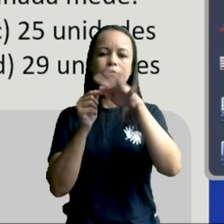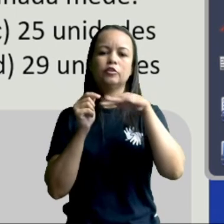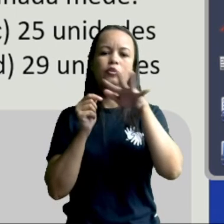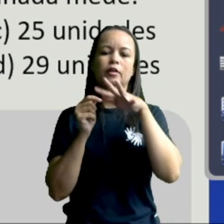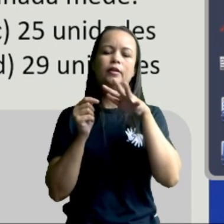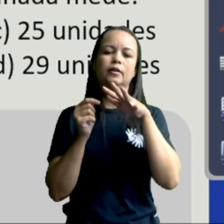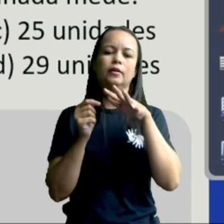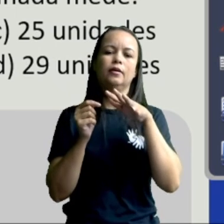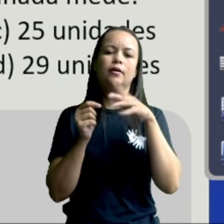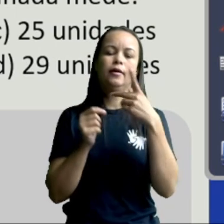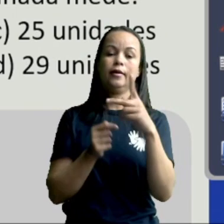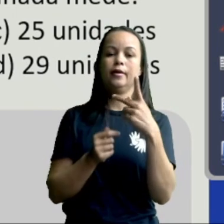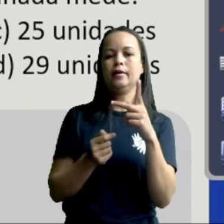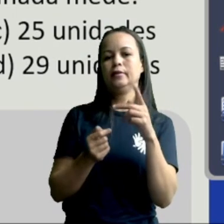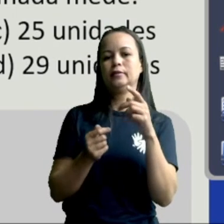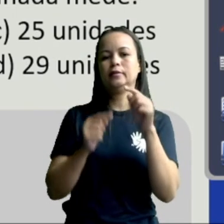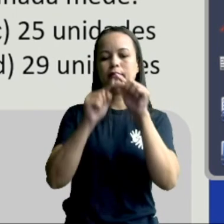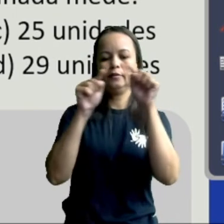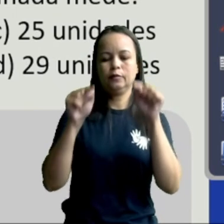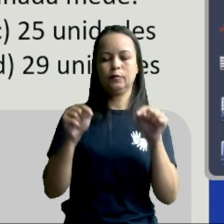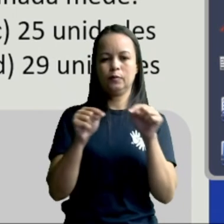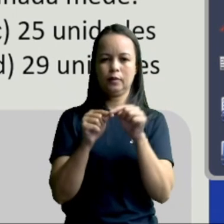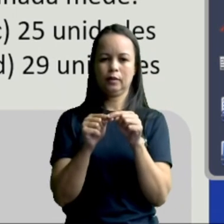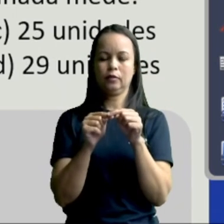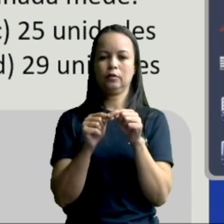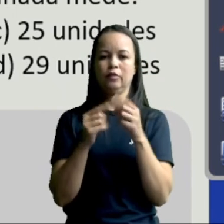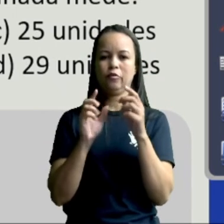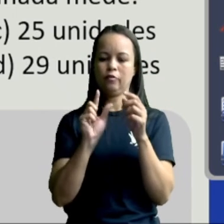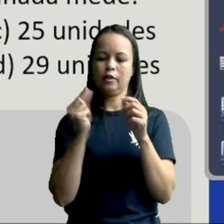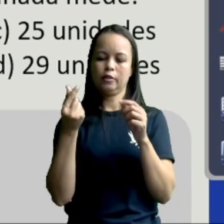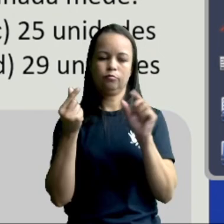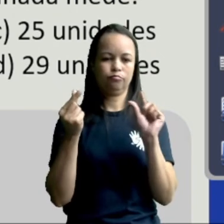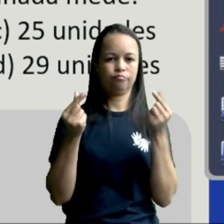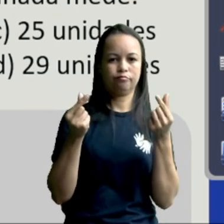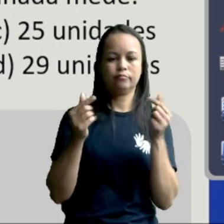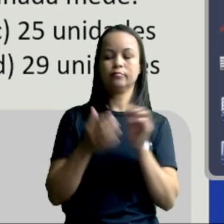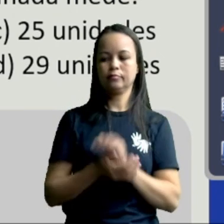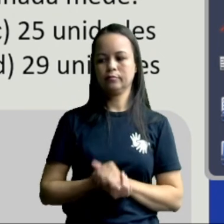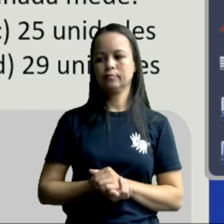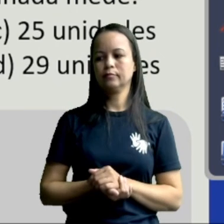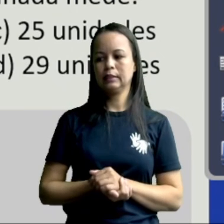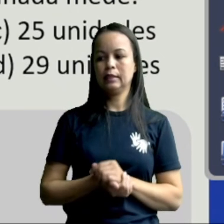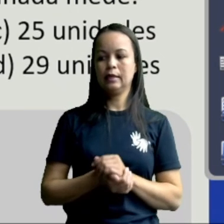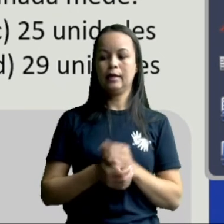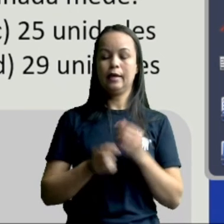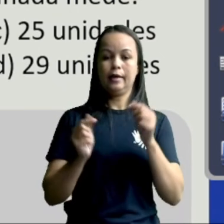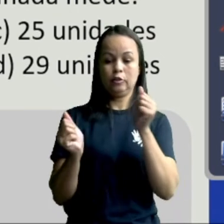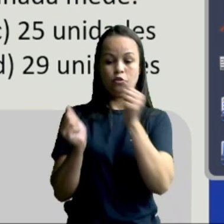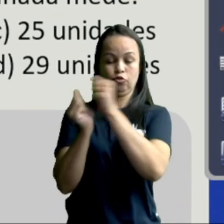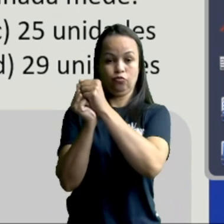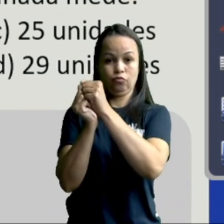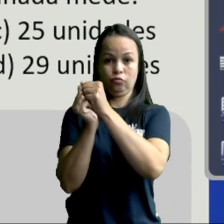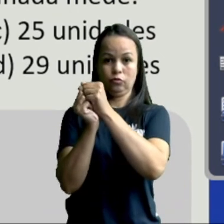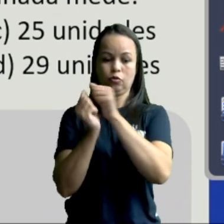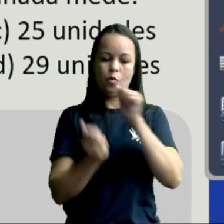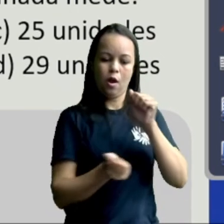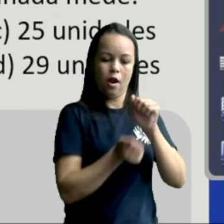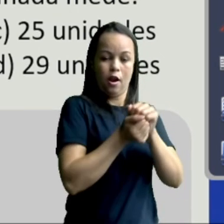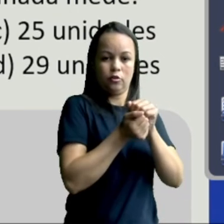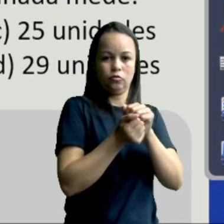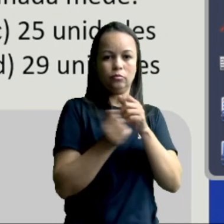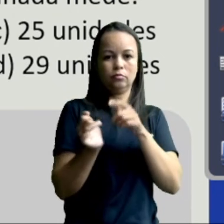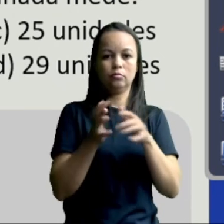esse quadrado que foi feito do lado de cá. Ou seja, esse triângulo com esse juntos ocupam